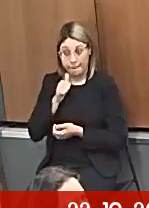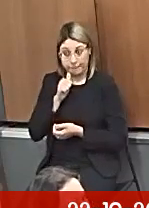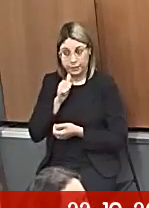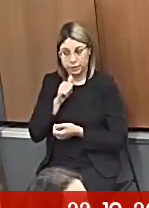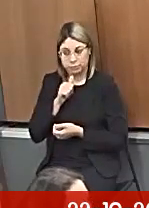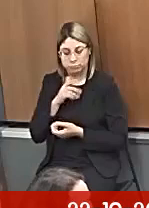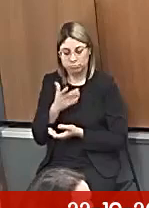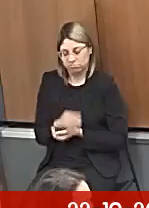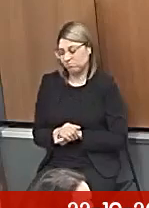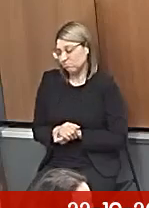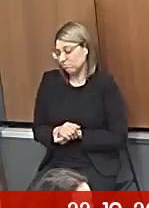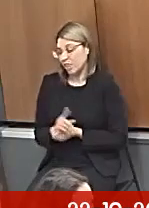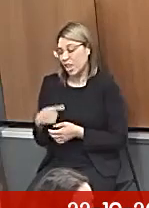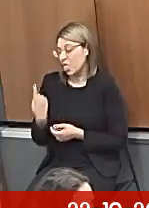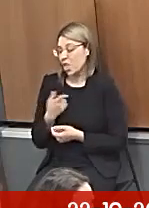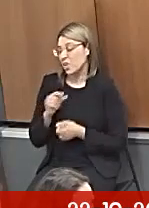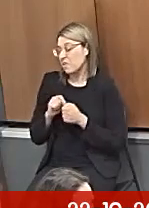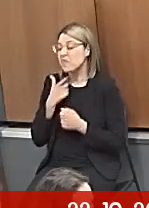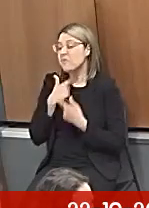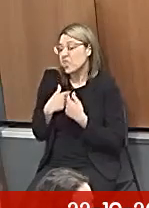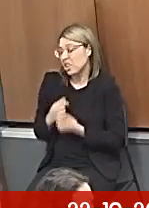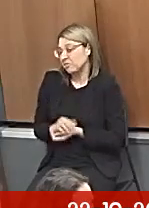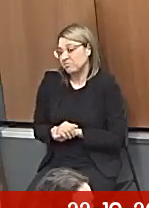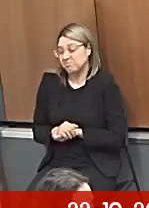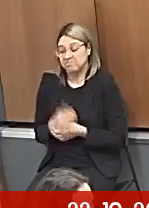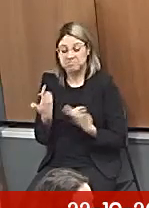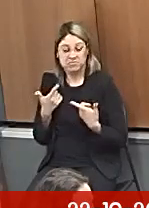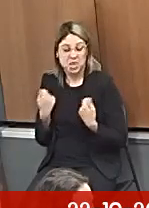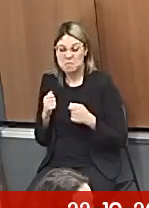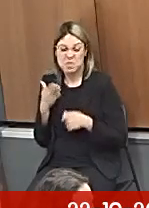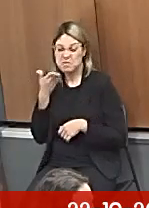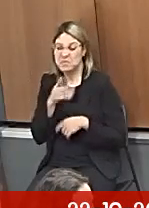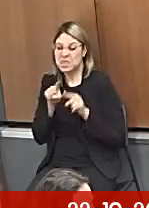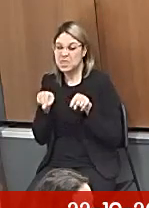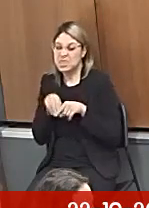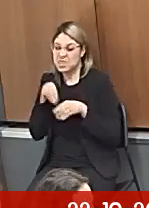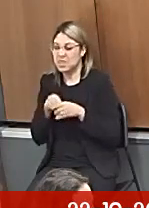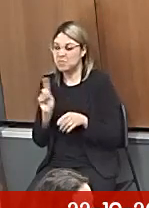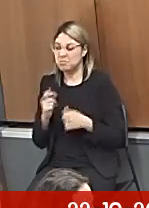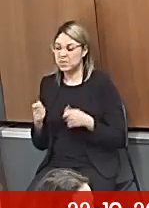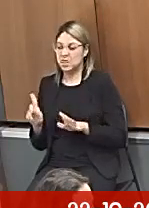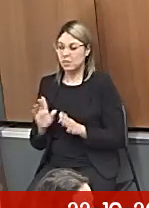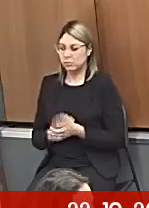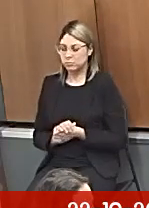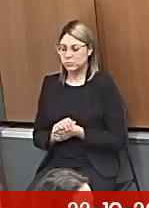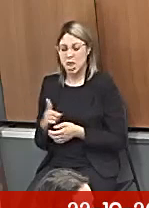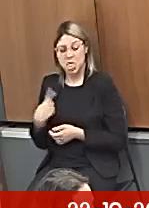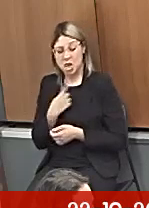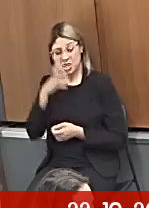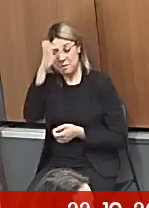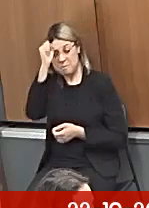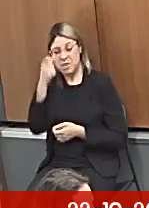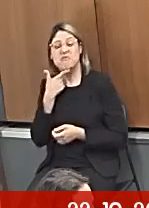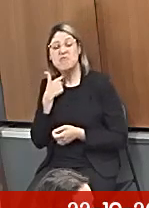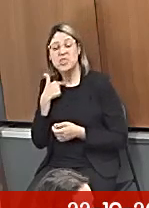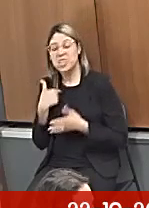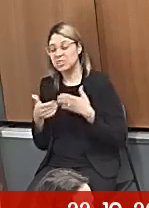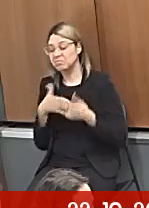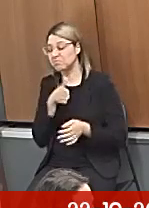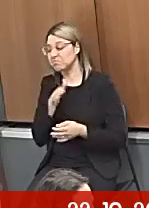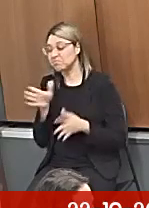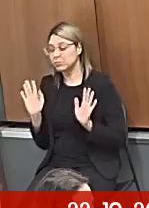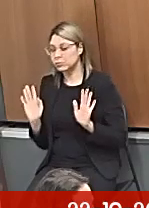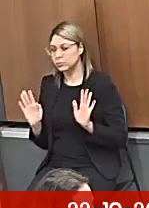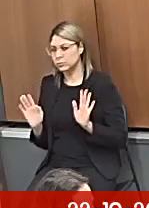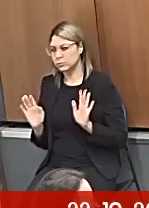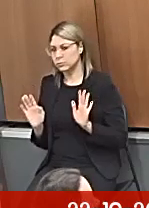Ela falou, ah, a gente faz o que a gente quer, a gente não tem que ir para a sala de aula. A gente aprende aonde a gente quer.